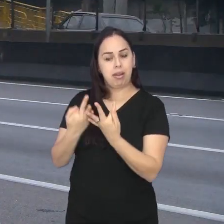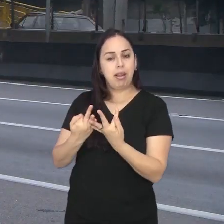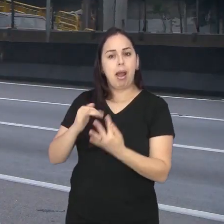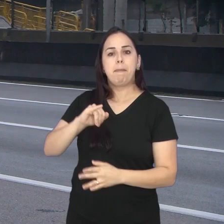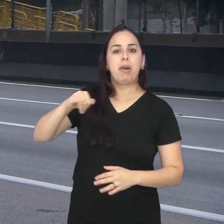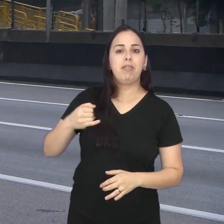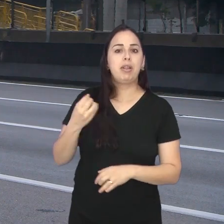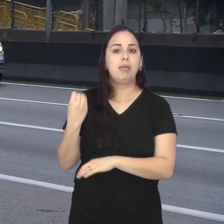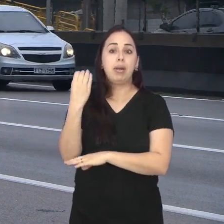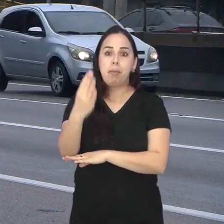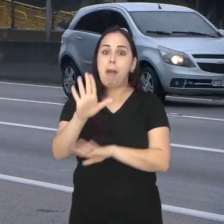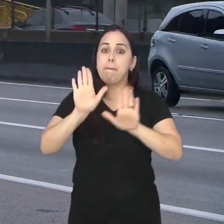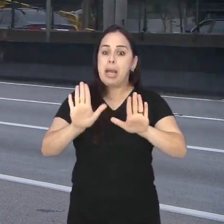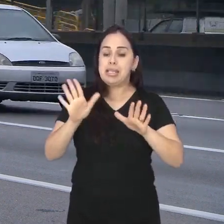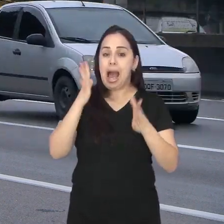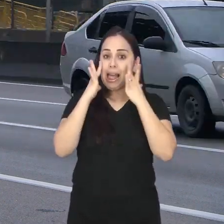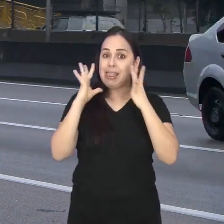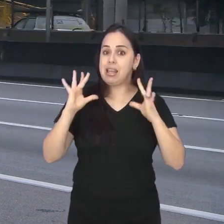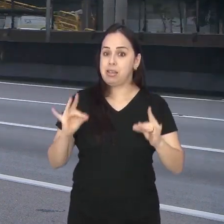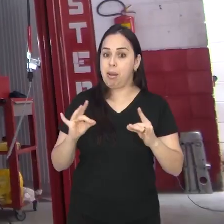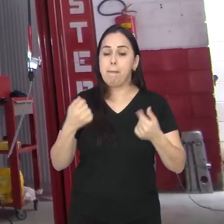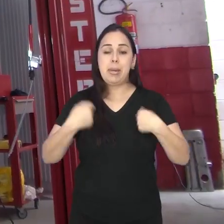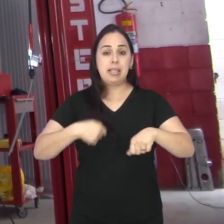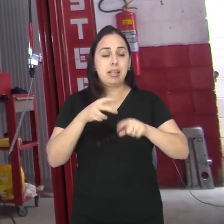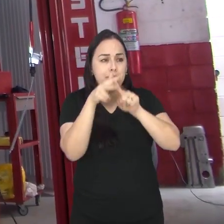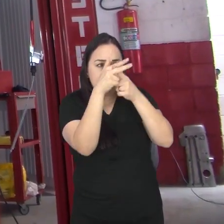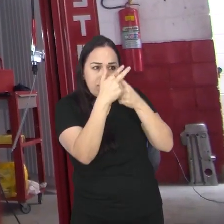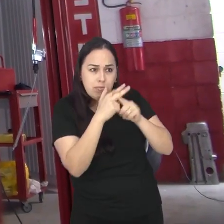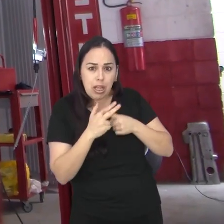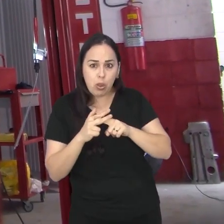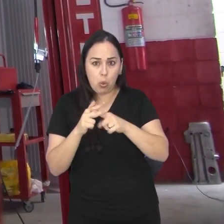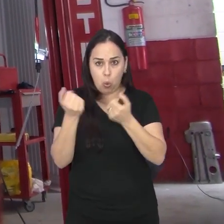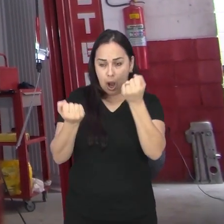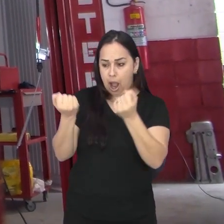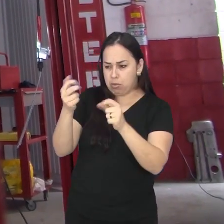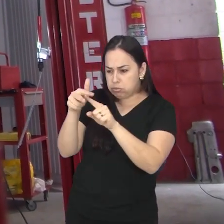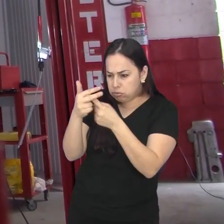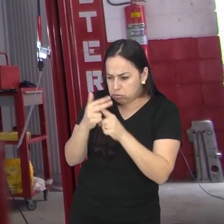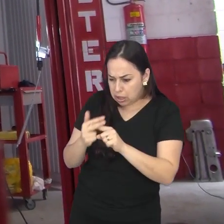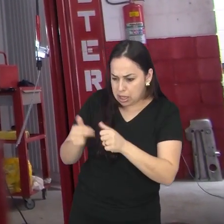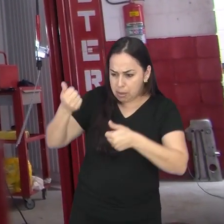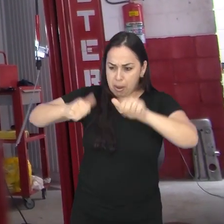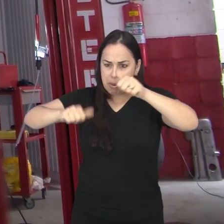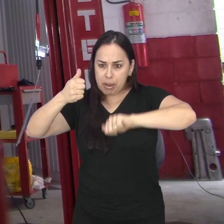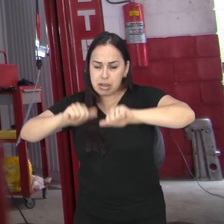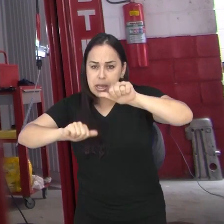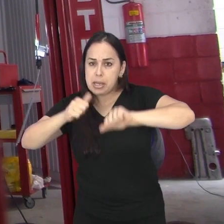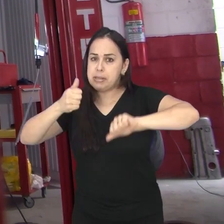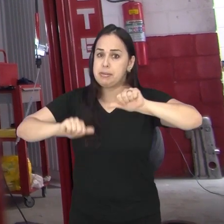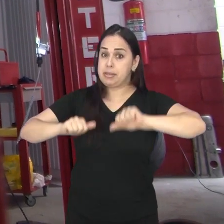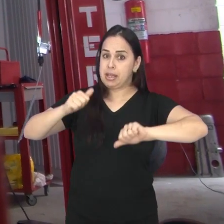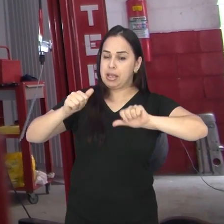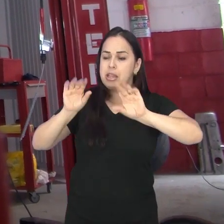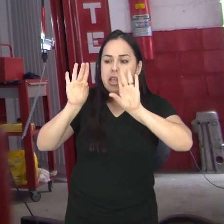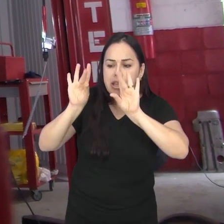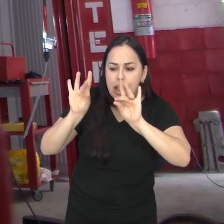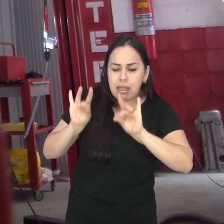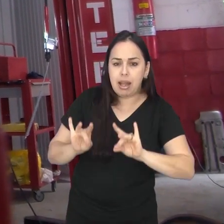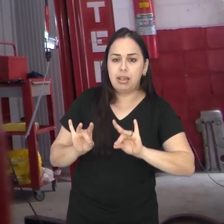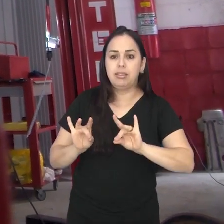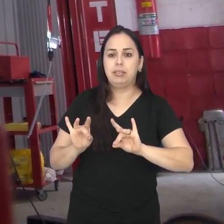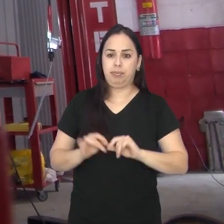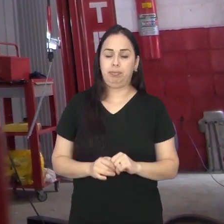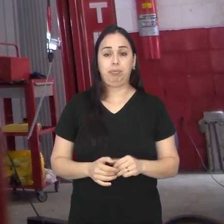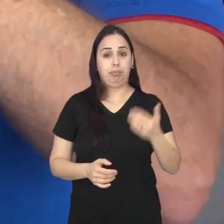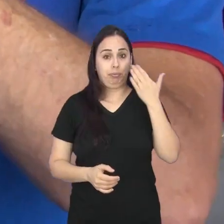muitas famílias pegam a estrada. Mas atenção, é preciso fazer uma revisão no seu carro, uma olhadinha básica que seja em